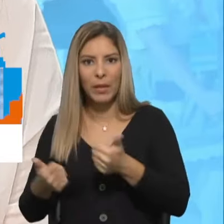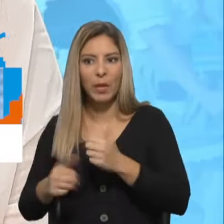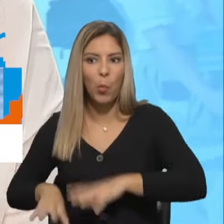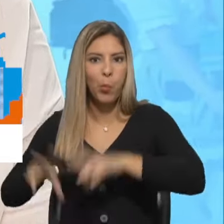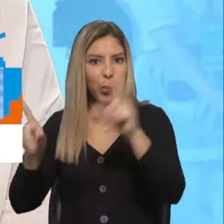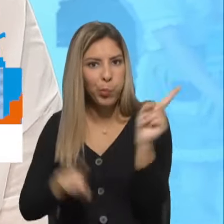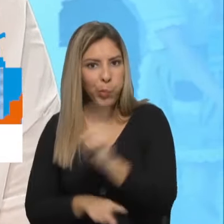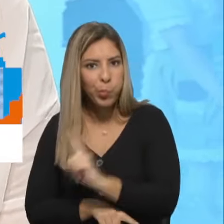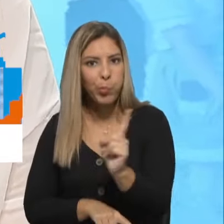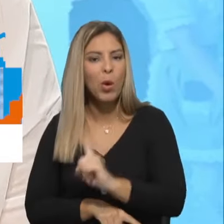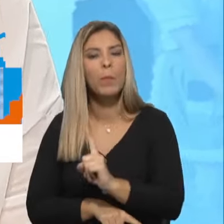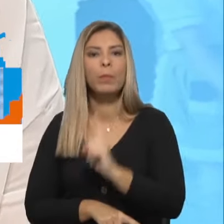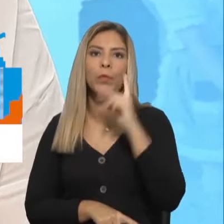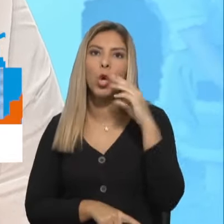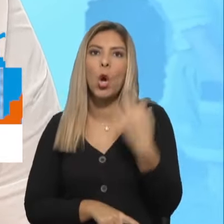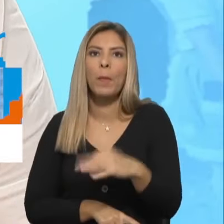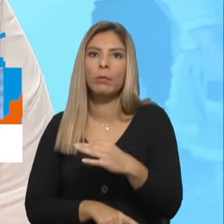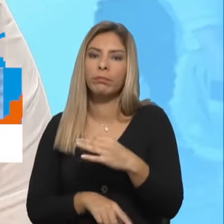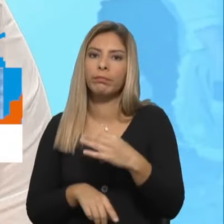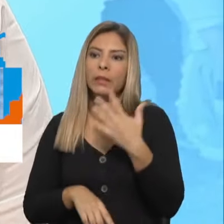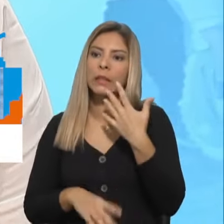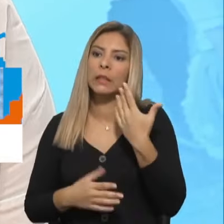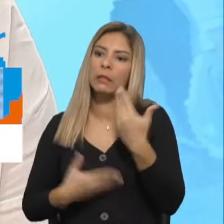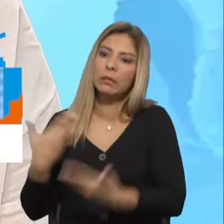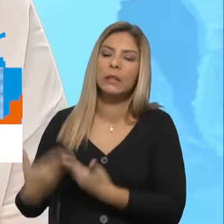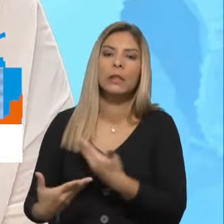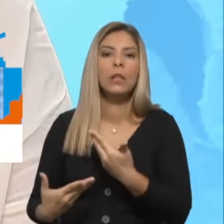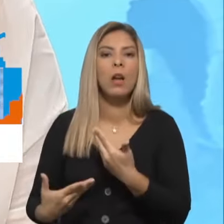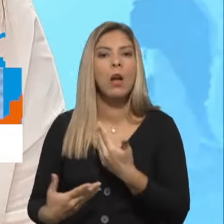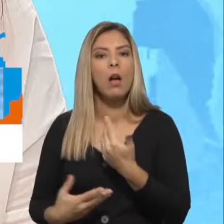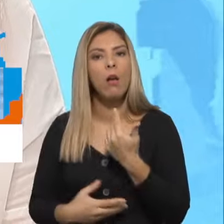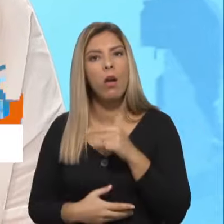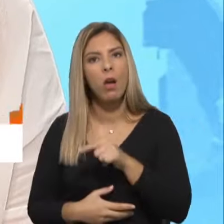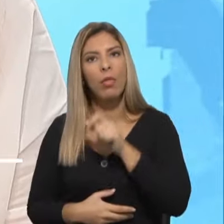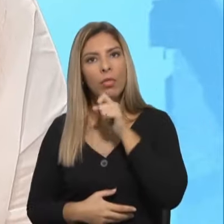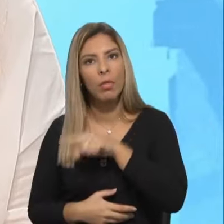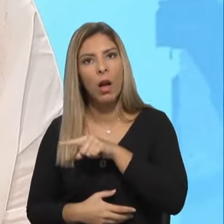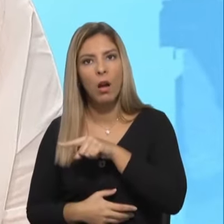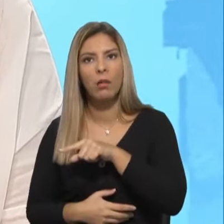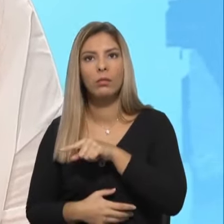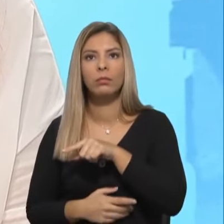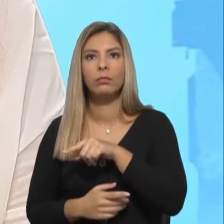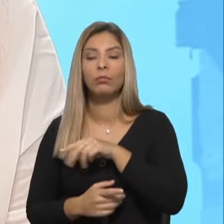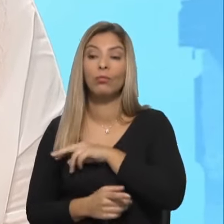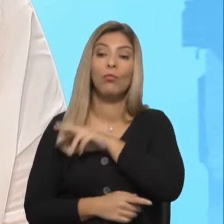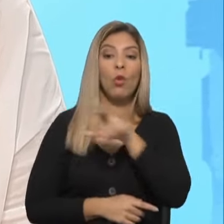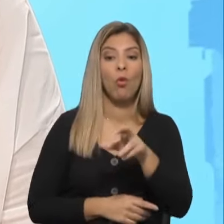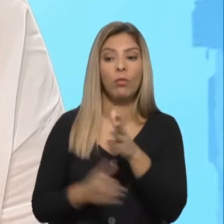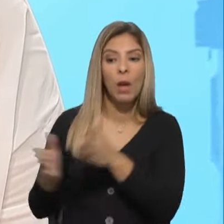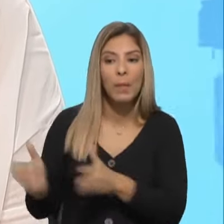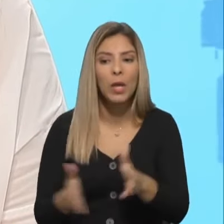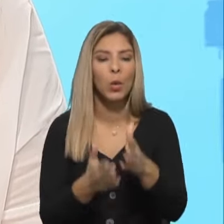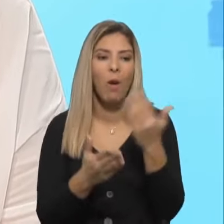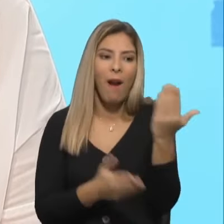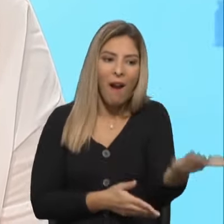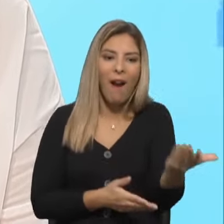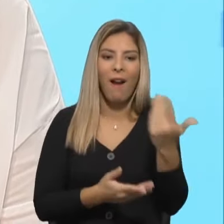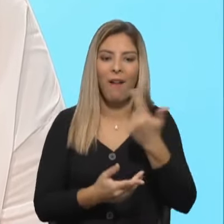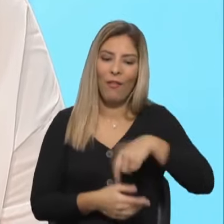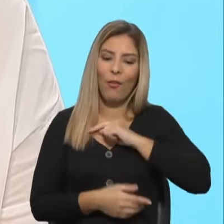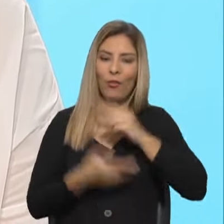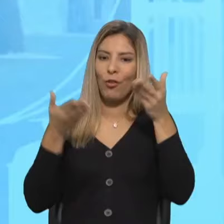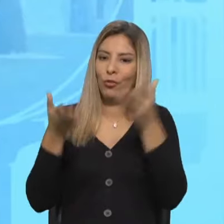desenvolver da forma mais Sadia não é e portanto eh poder encaminhar para quem possa ajudar Estas pessoas sem dúvida nenhuma